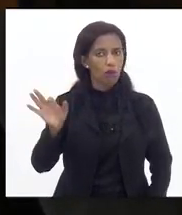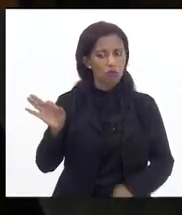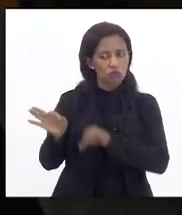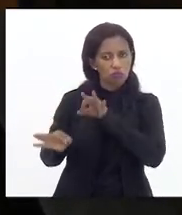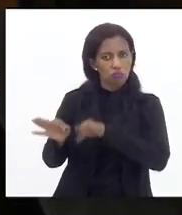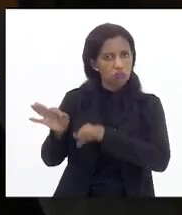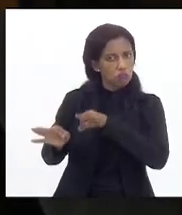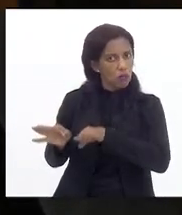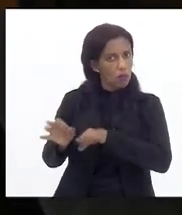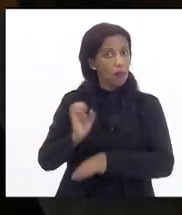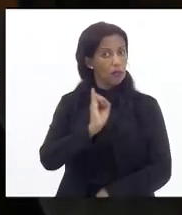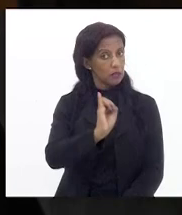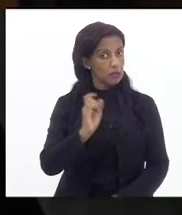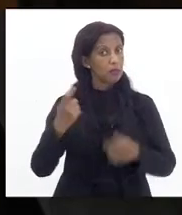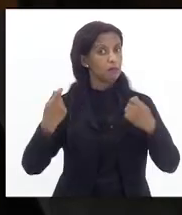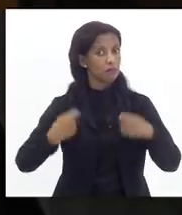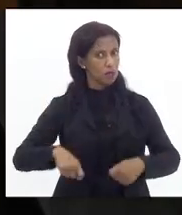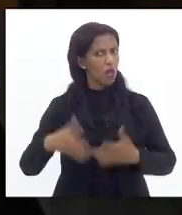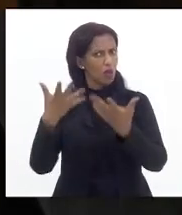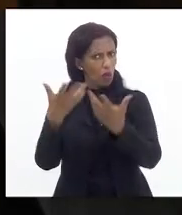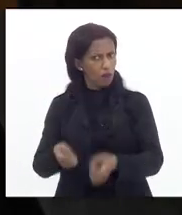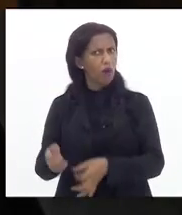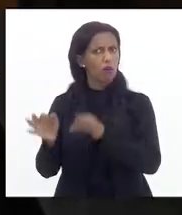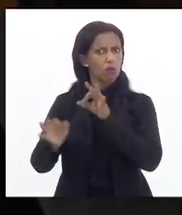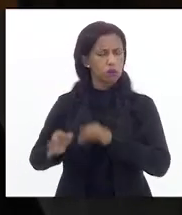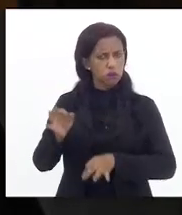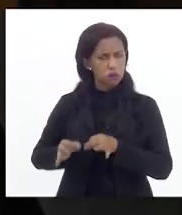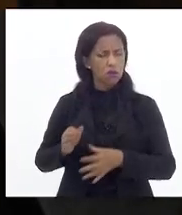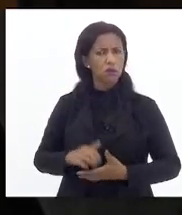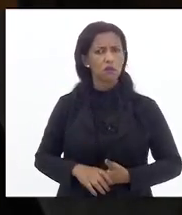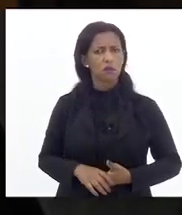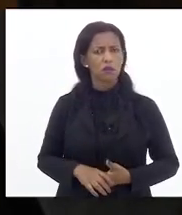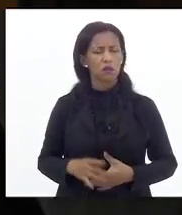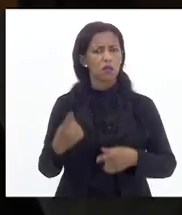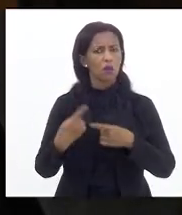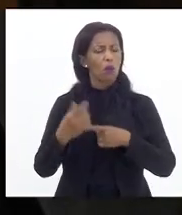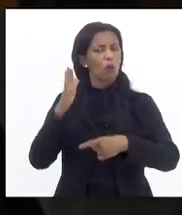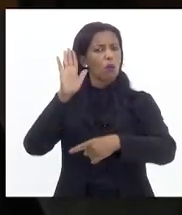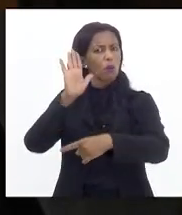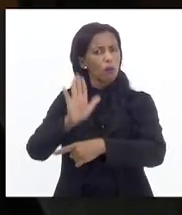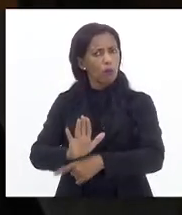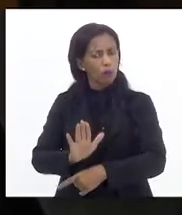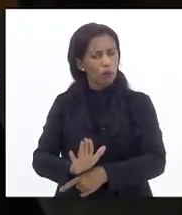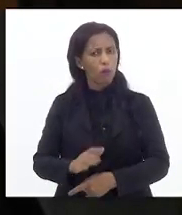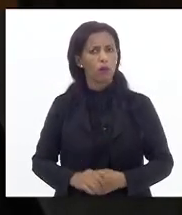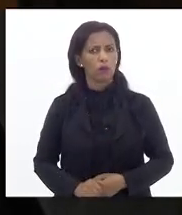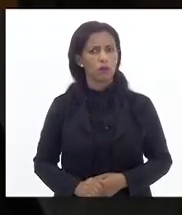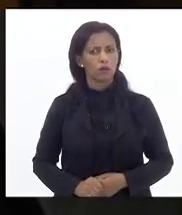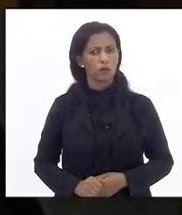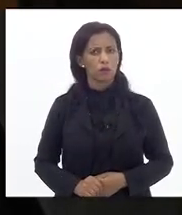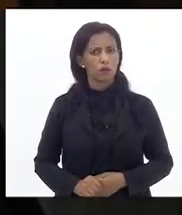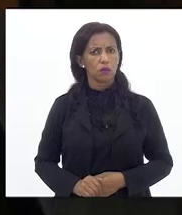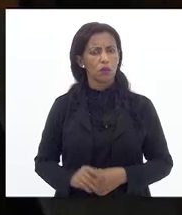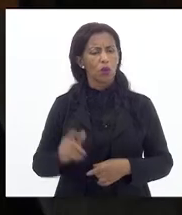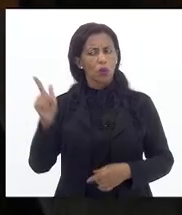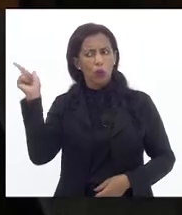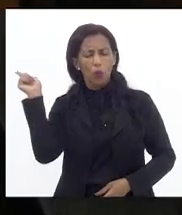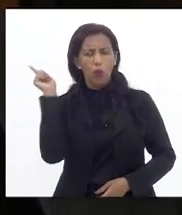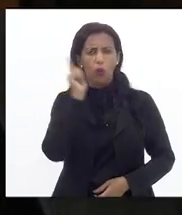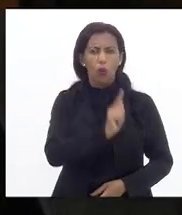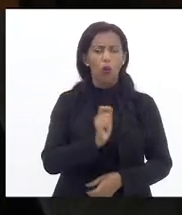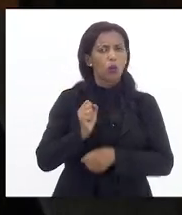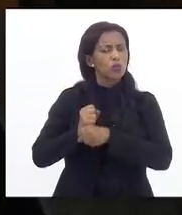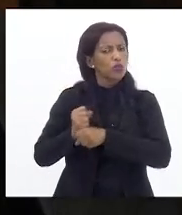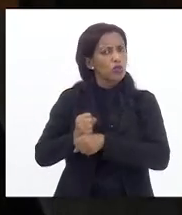essa questão mas se for necessária nós vamos judicializar e defender aquilo que foi uma conquista